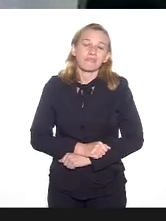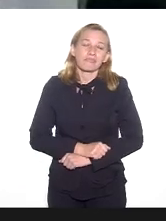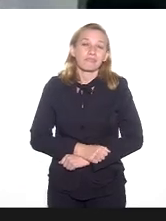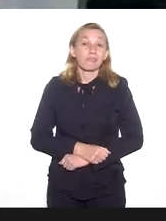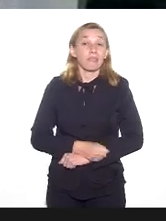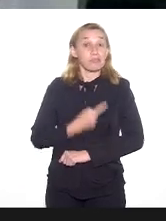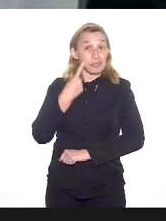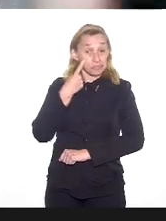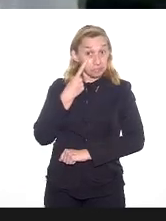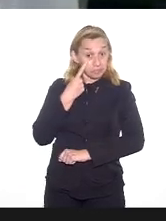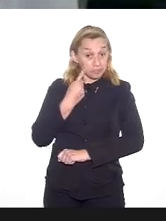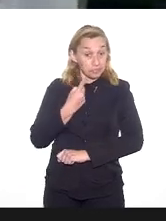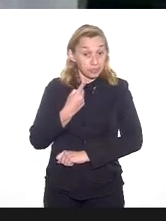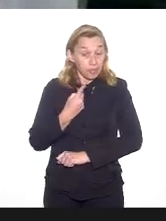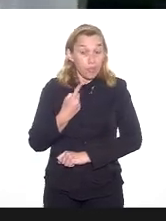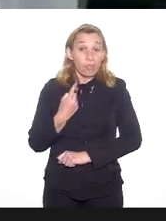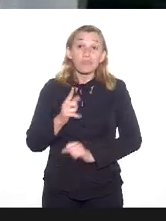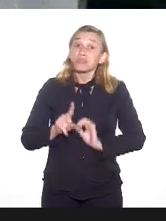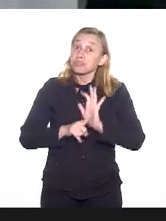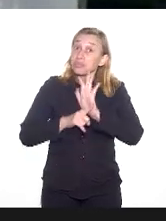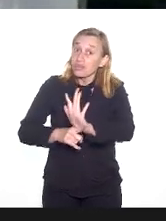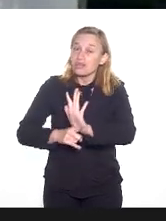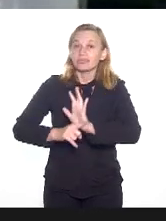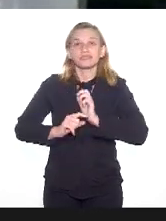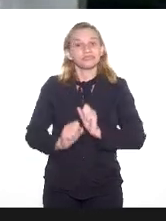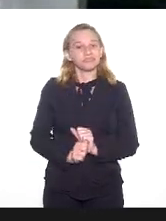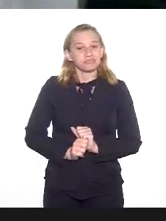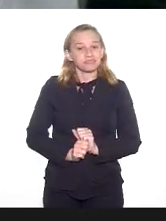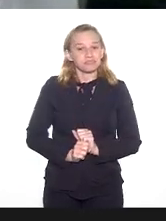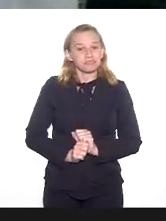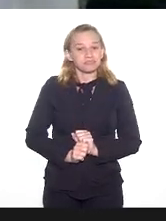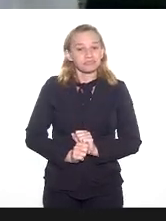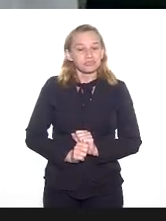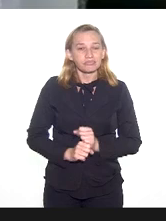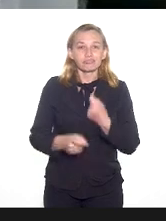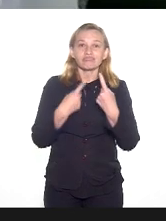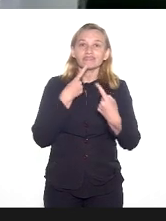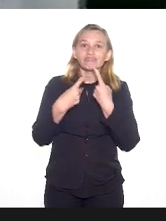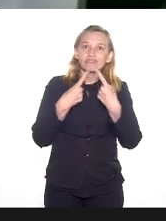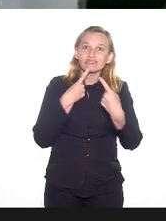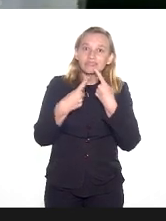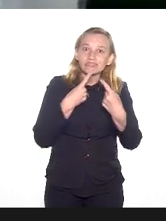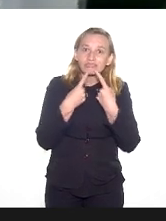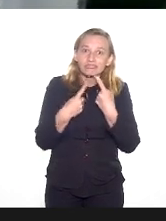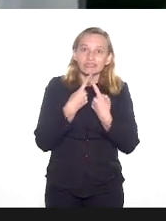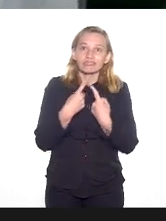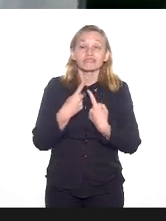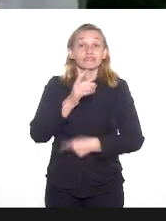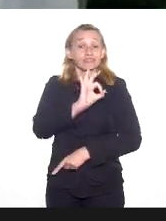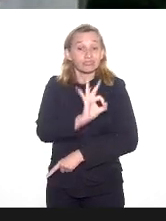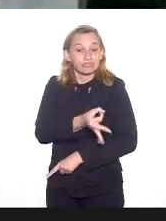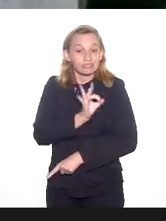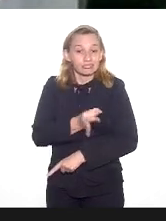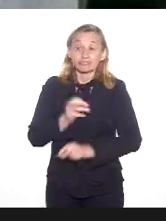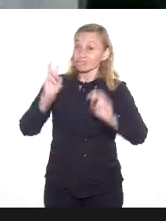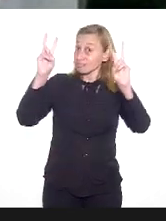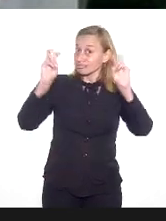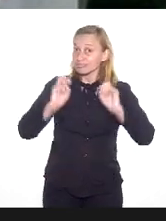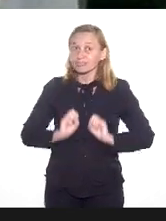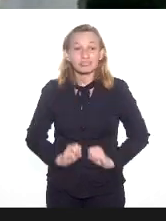bem, isso daí contribui para a riqueza do debate gerado exatamente por esse tema.